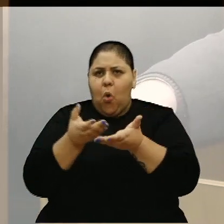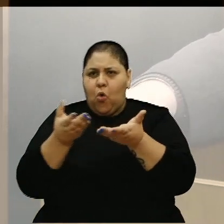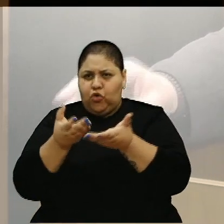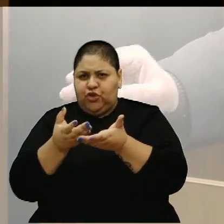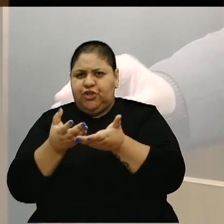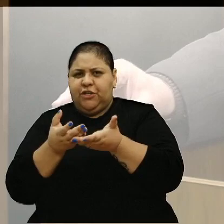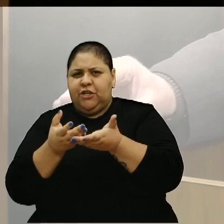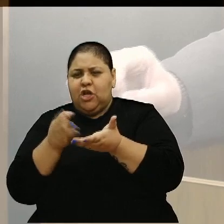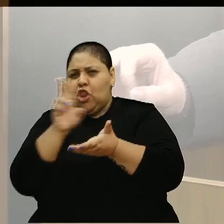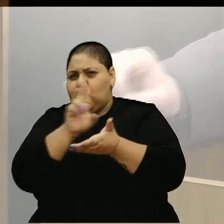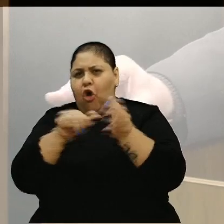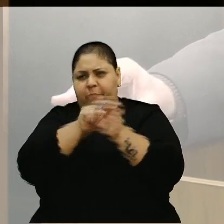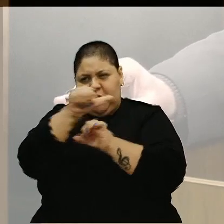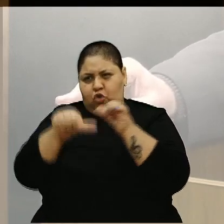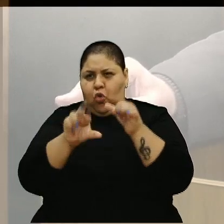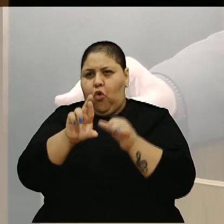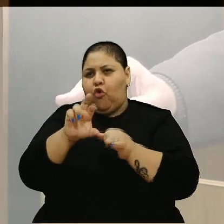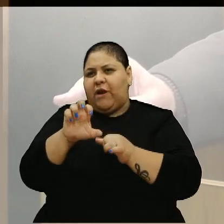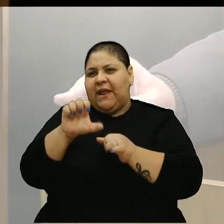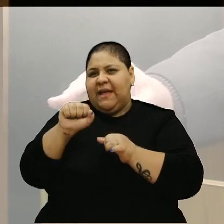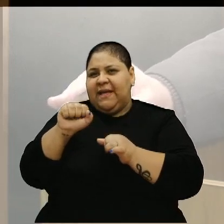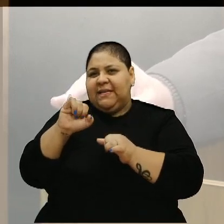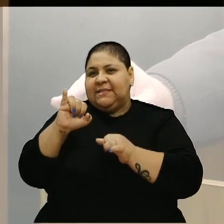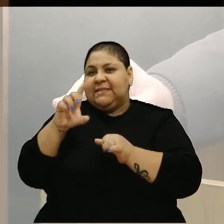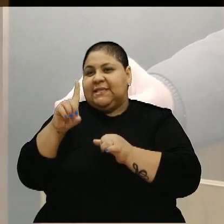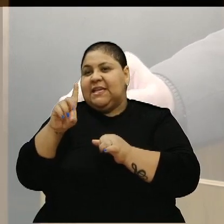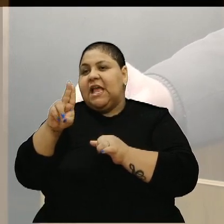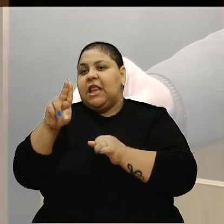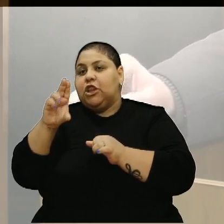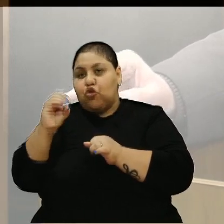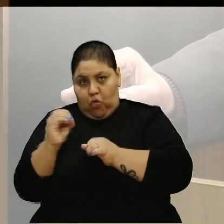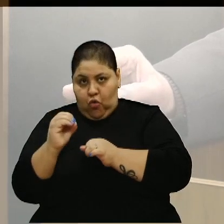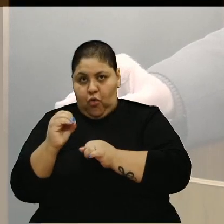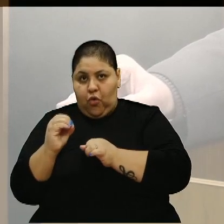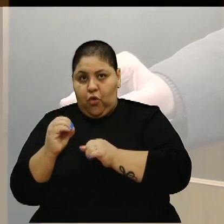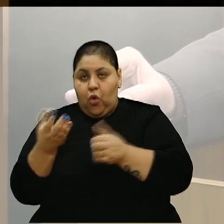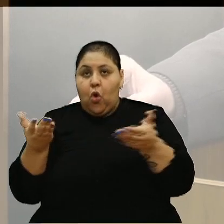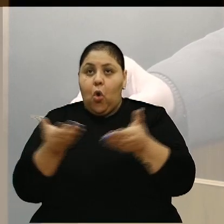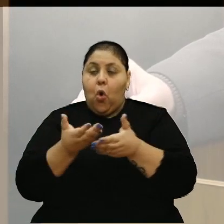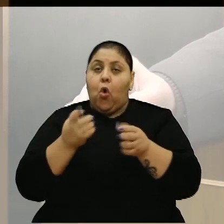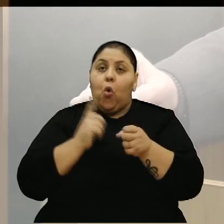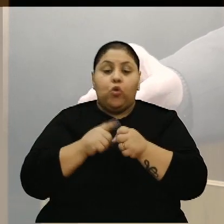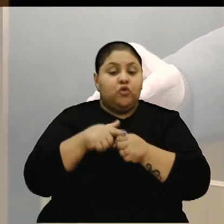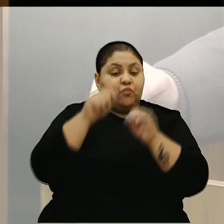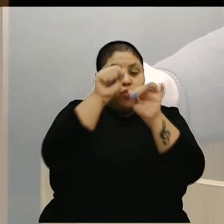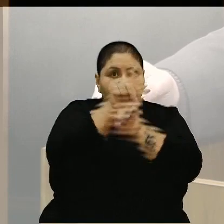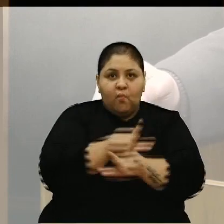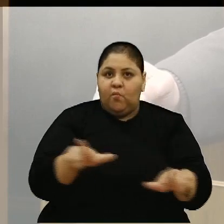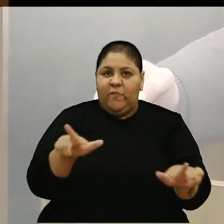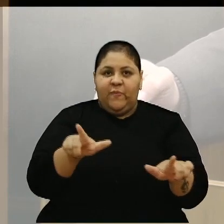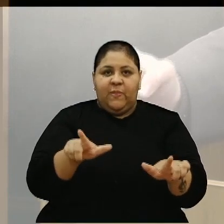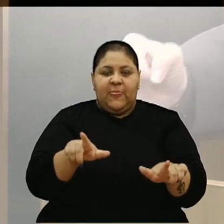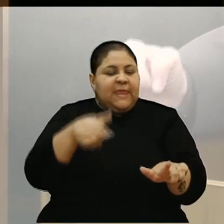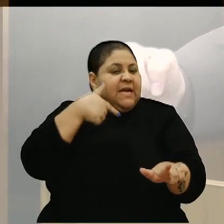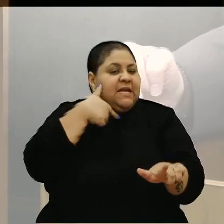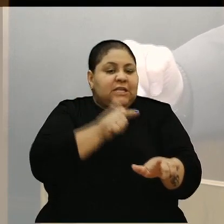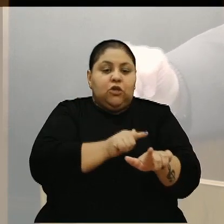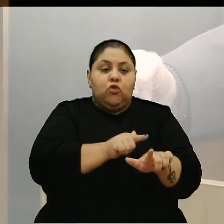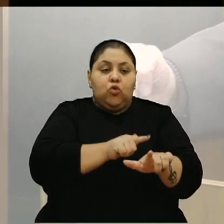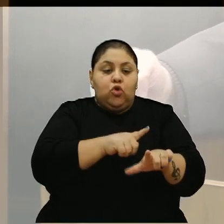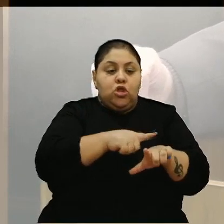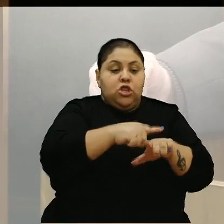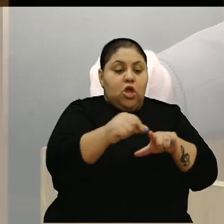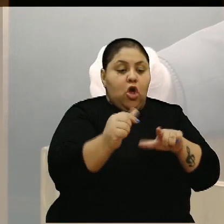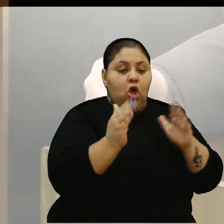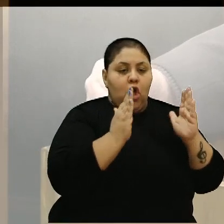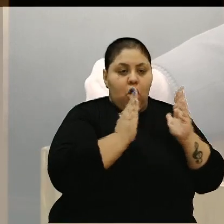nessa situação, a primeira situação, vereador Cristiano, é uma cidade limpa. Você não consegue sair da sua